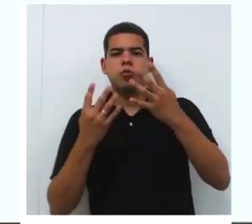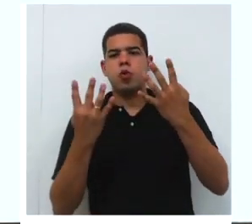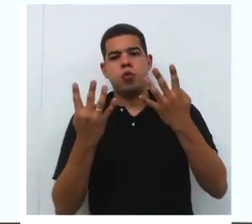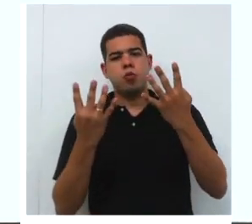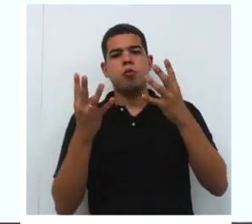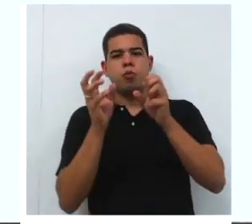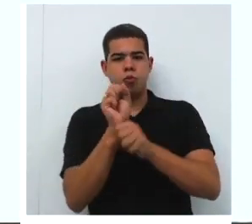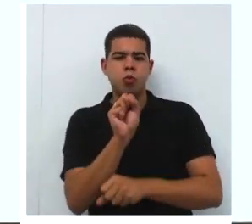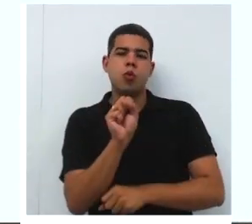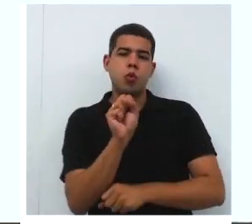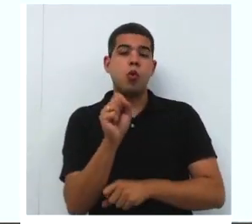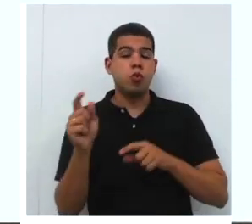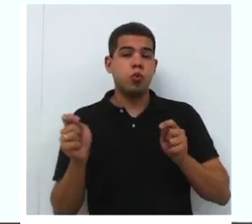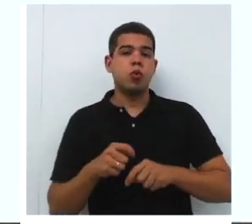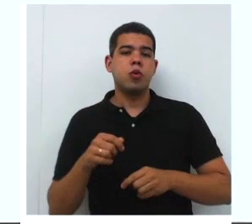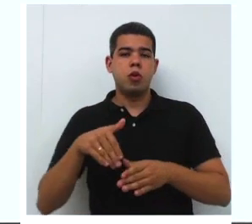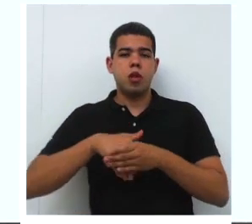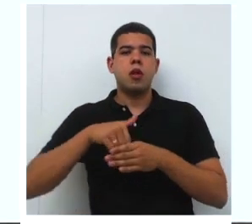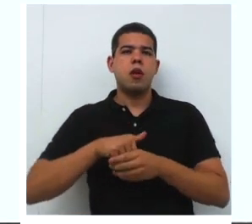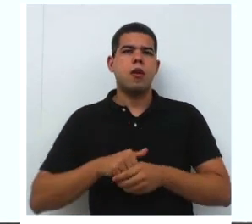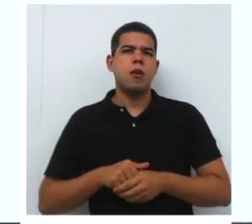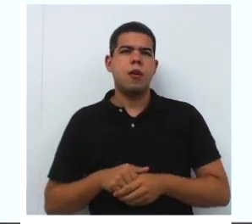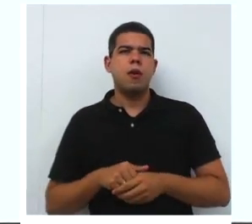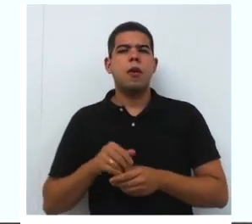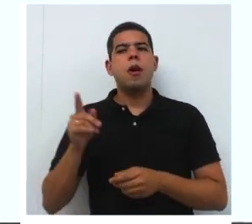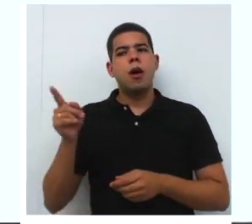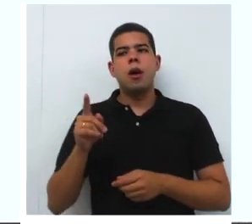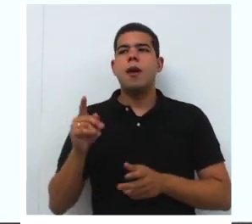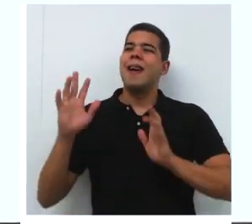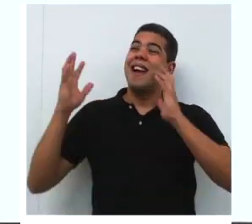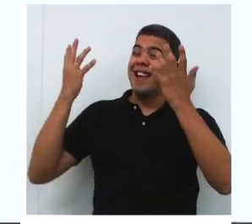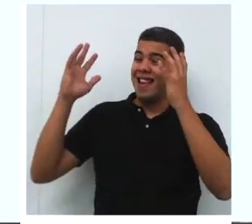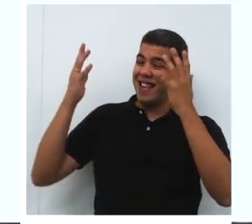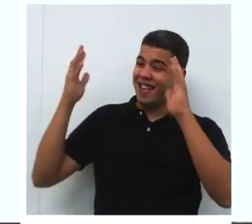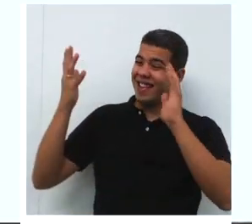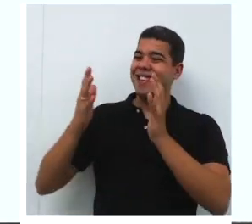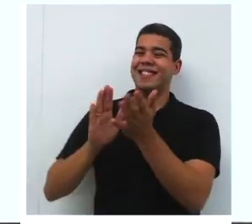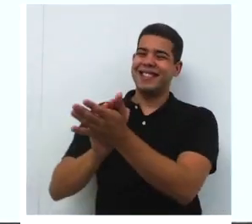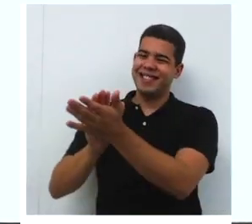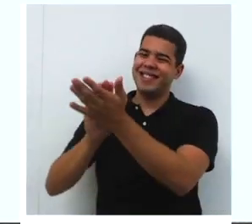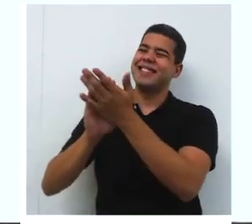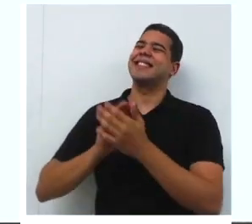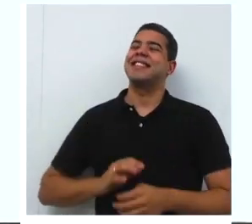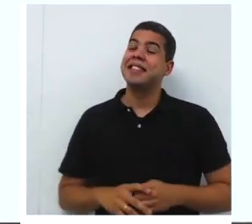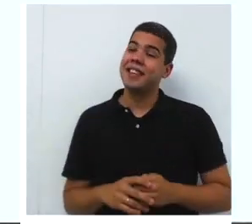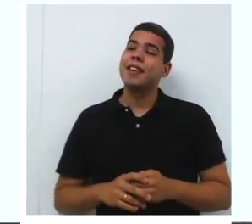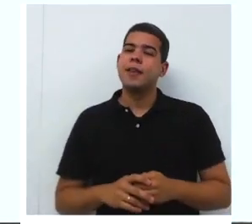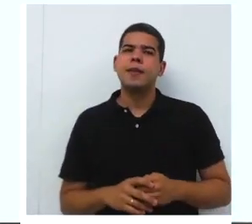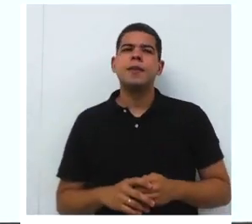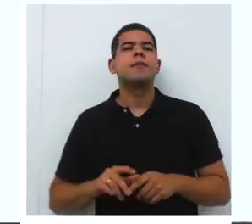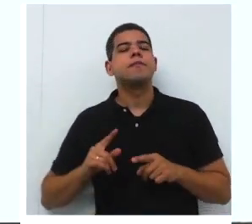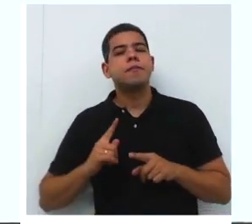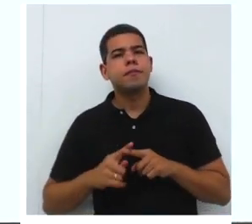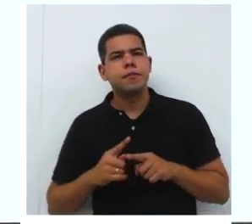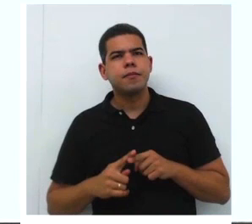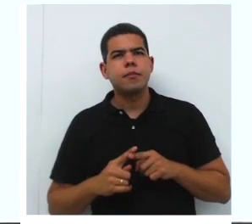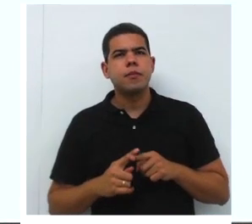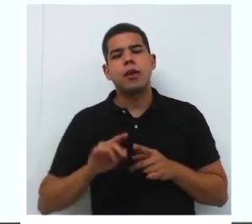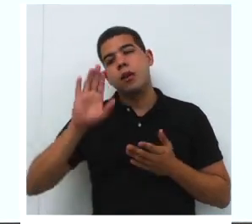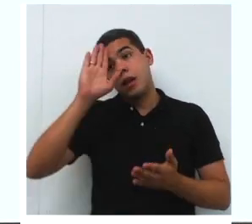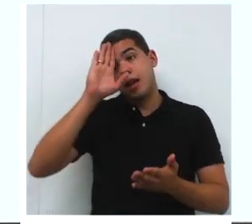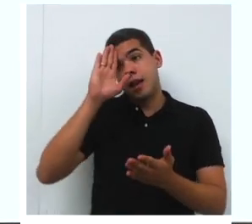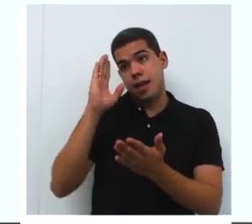bem à comunidade. Então esse político ele tem que ser o quê? Tem que ser aplaudido e ovacionado. Porque nós temos